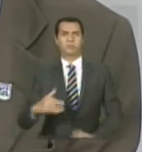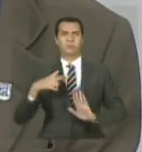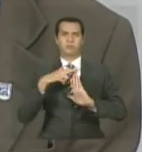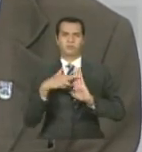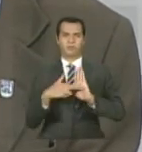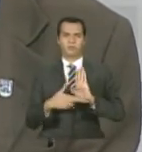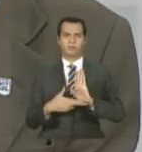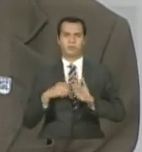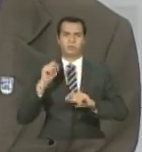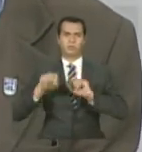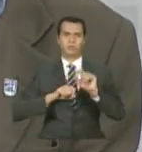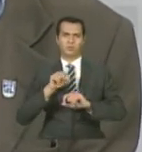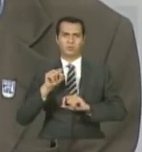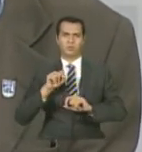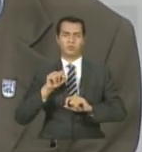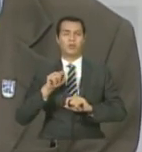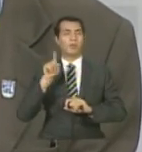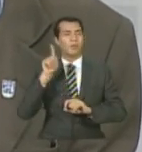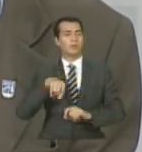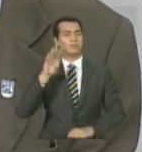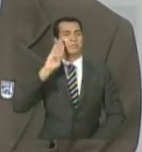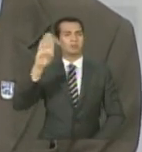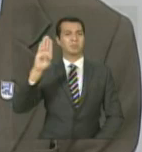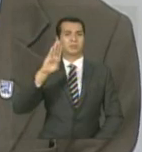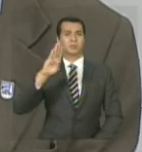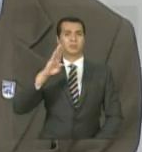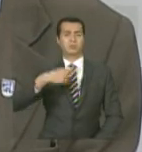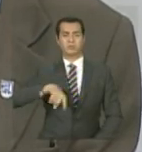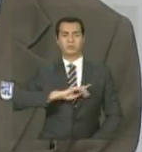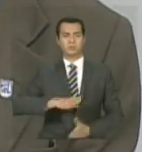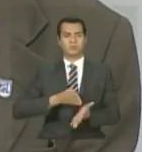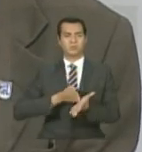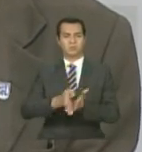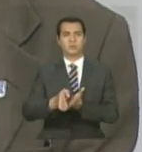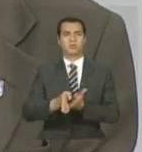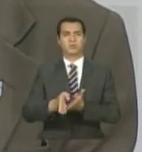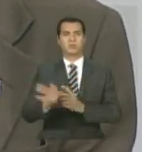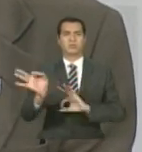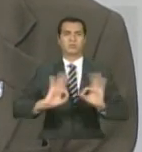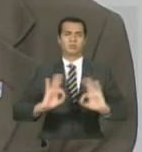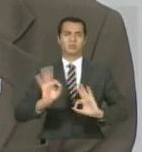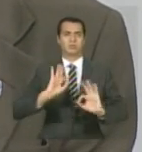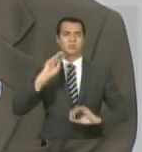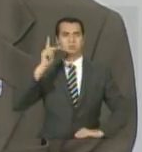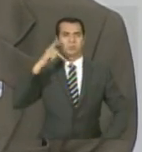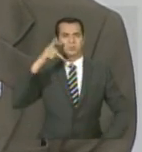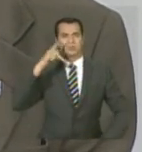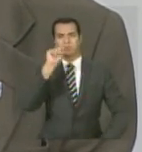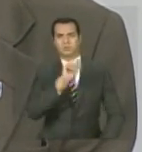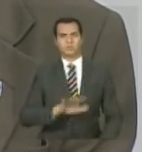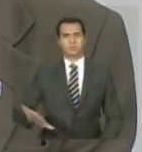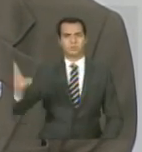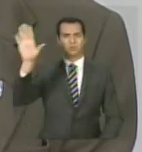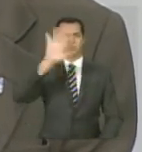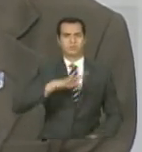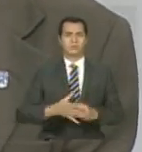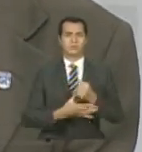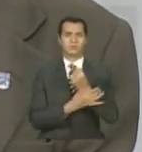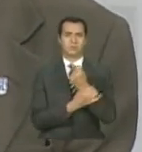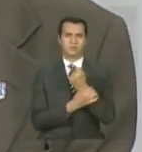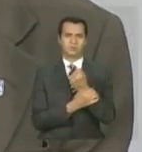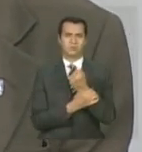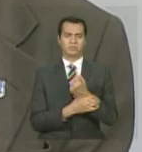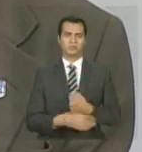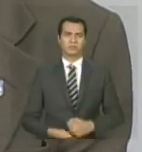são exatamente a direção que nós devemos seguir para a construção da nossa Política Nacional de Segurança Alimentar Nacional. E